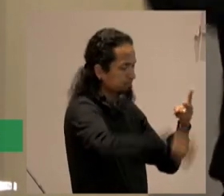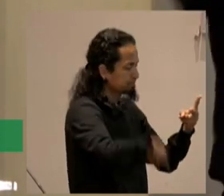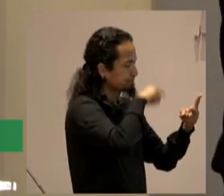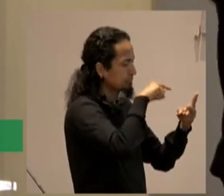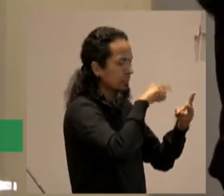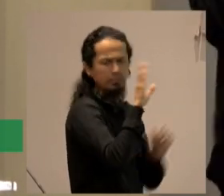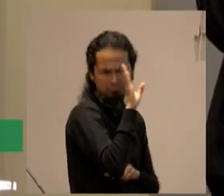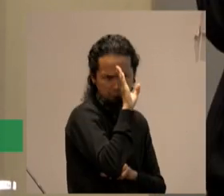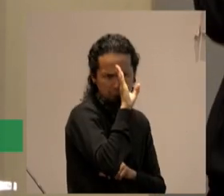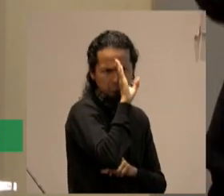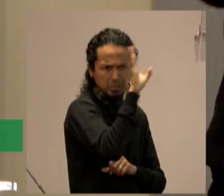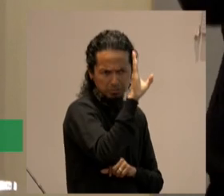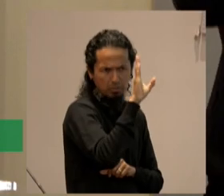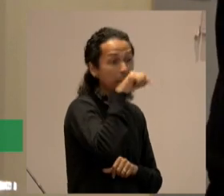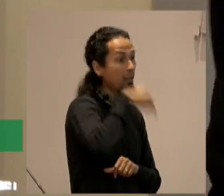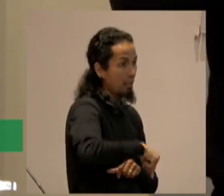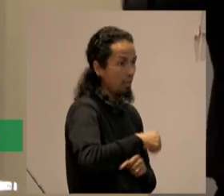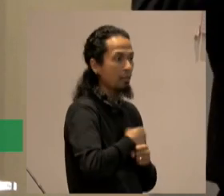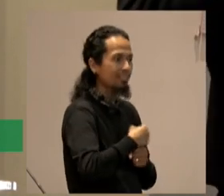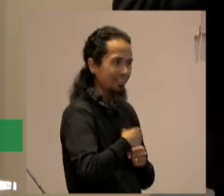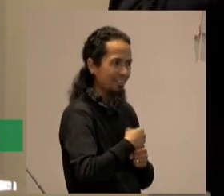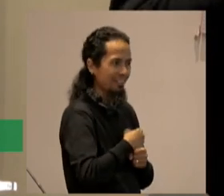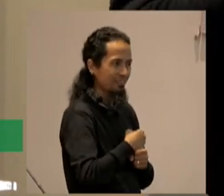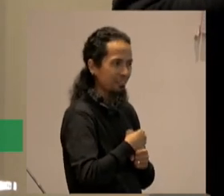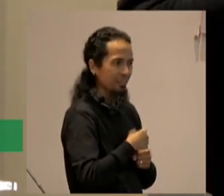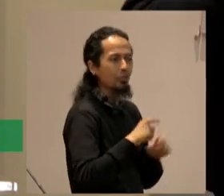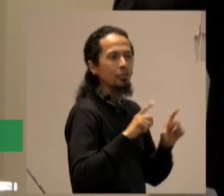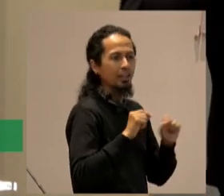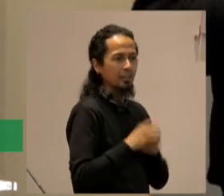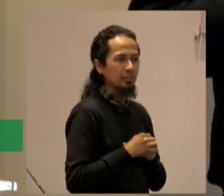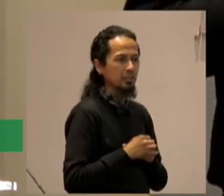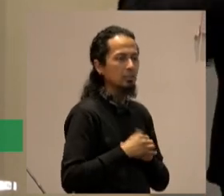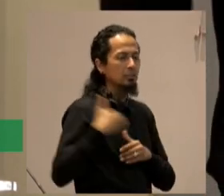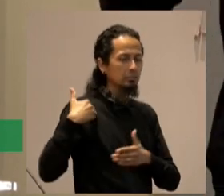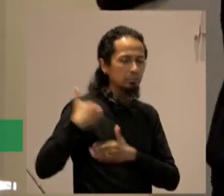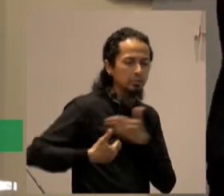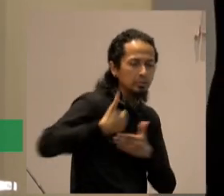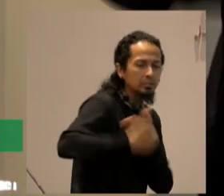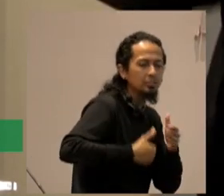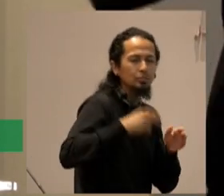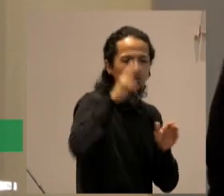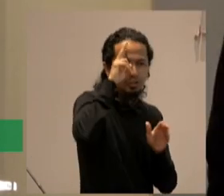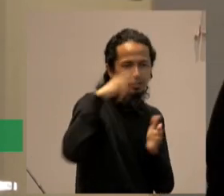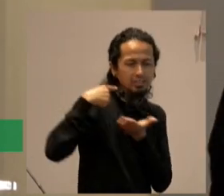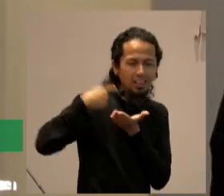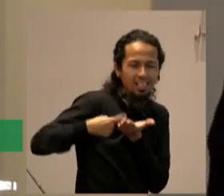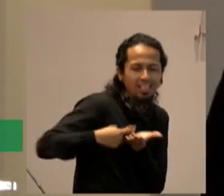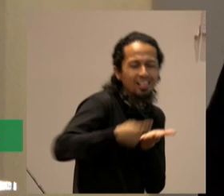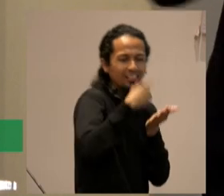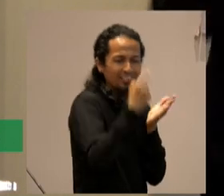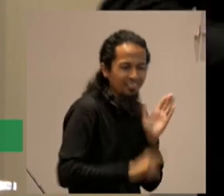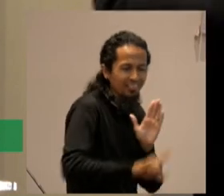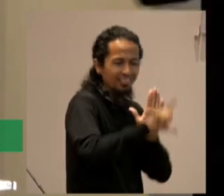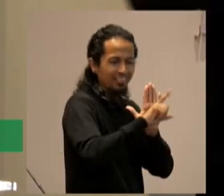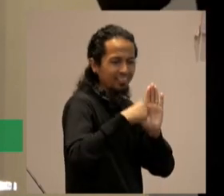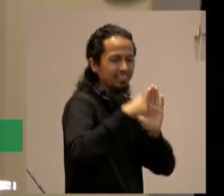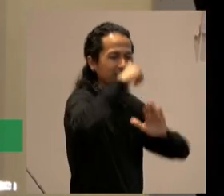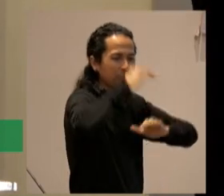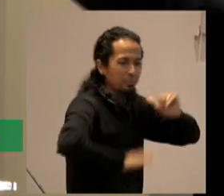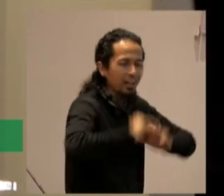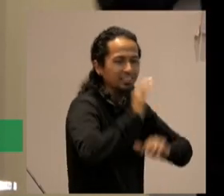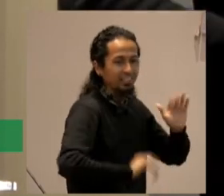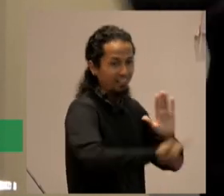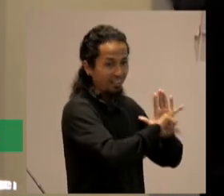Em especial, neste ano, o processo histórico de implementação e implementação da